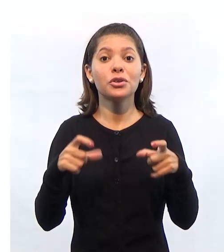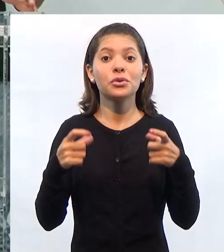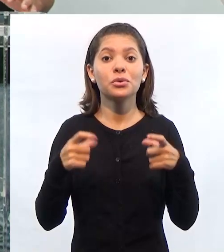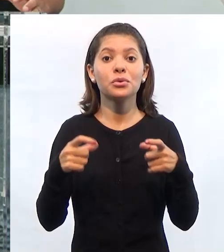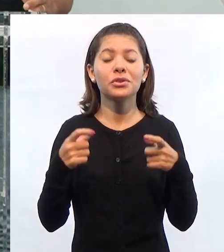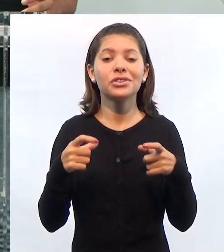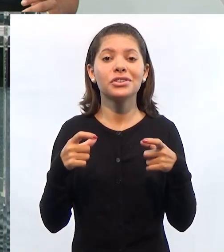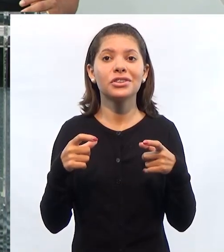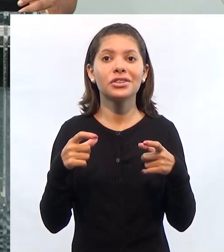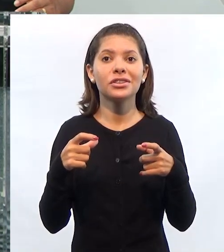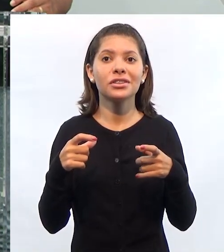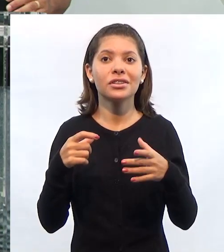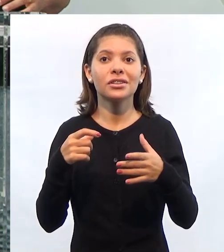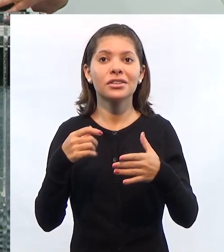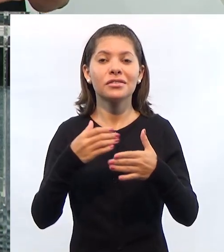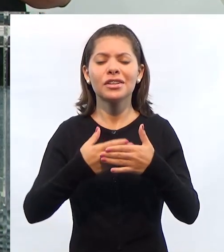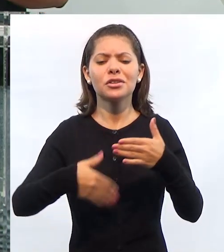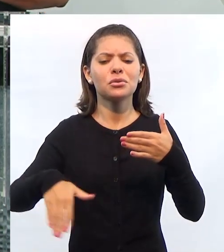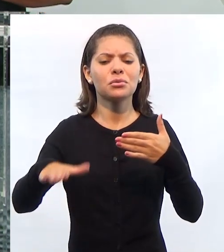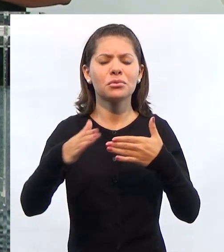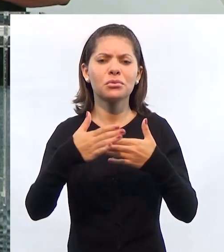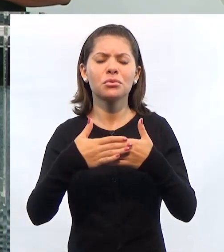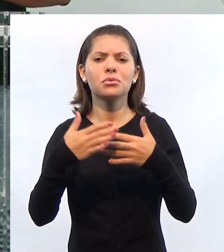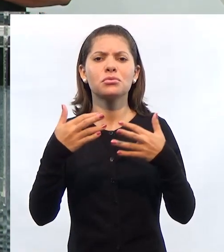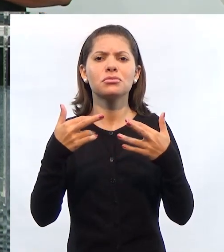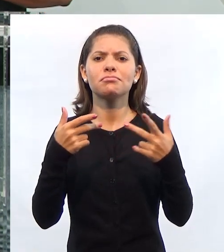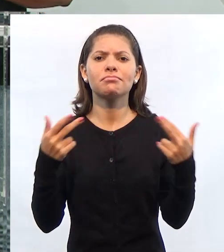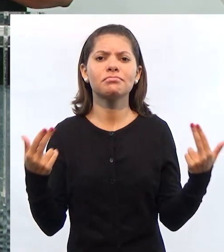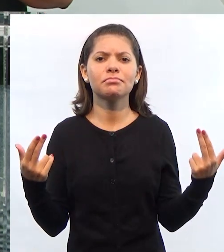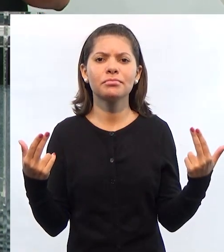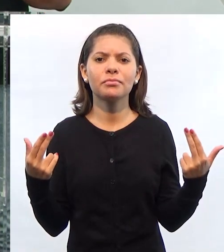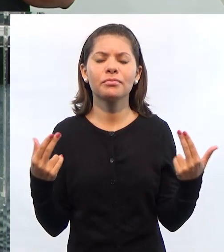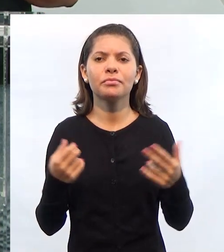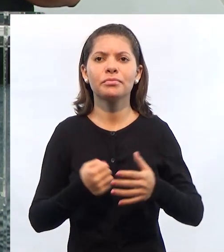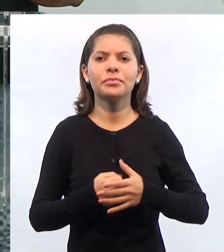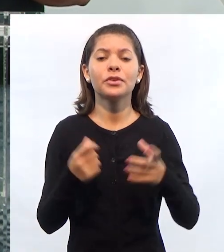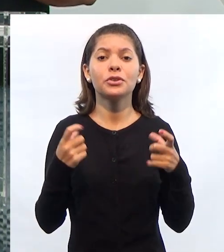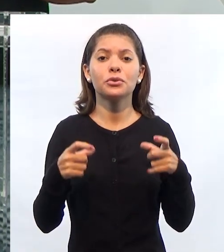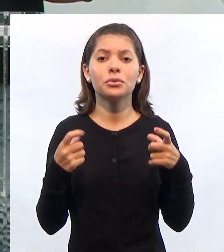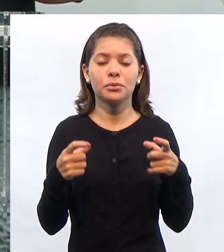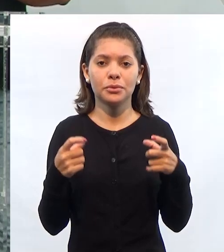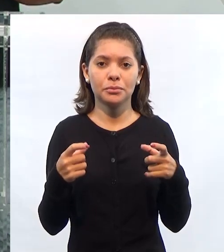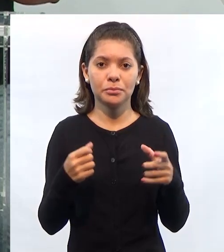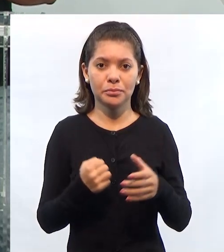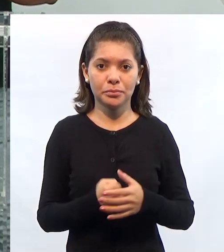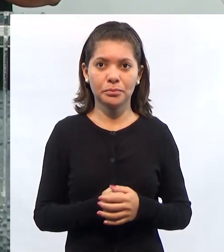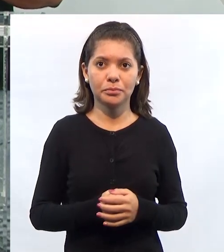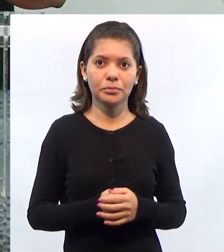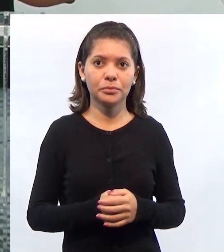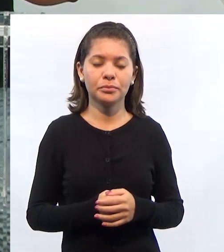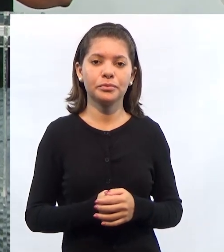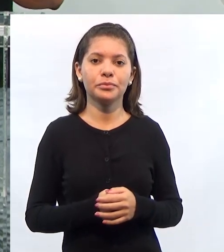essas máquinas, esses serviços, esses insumos?